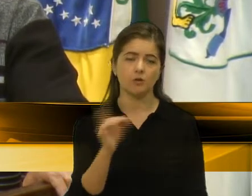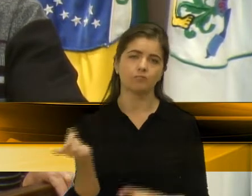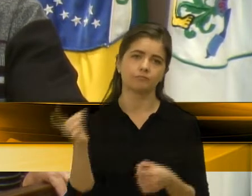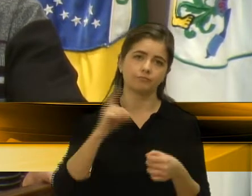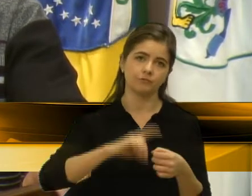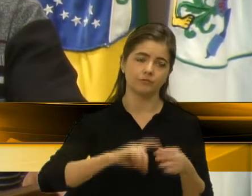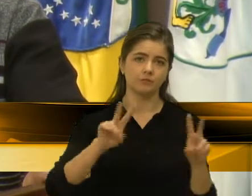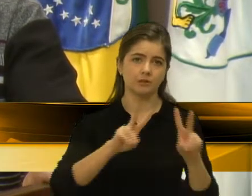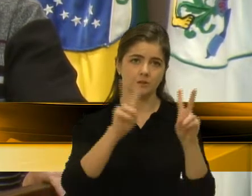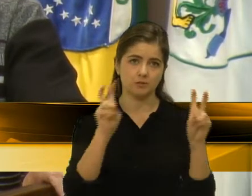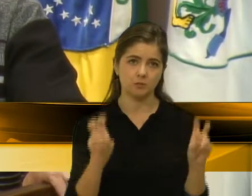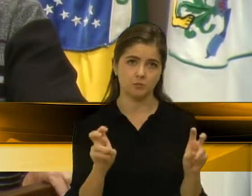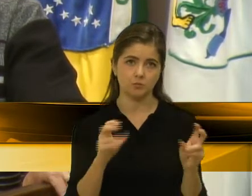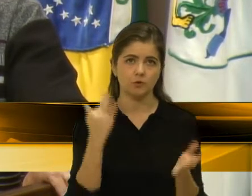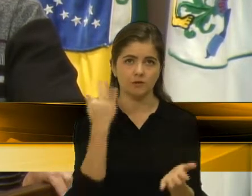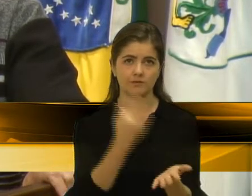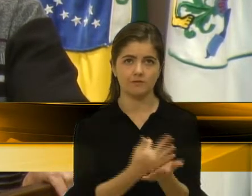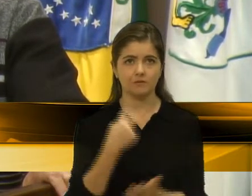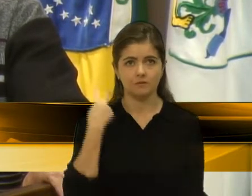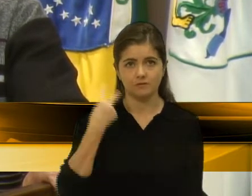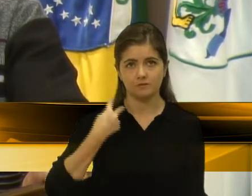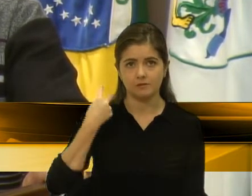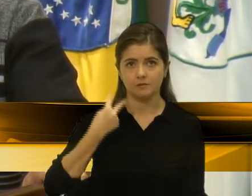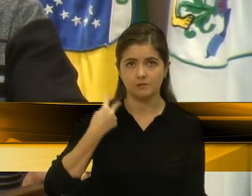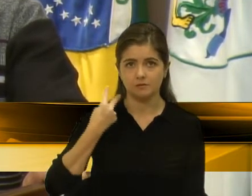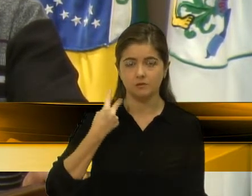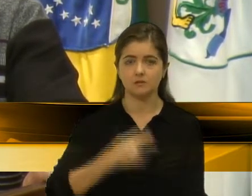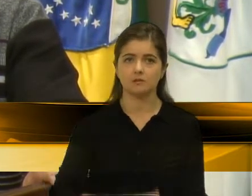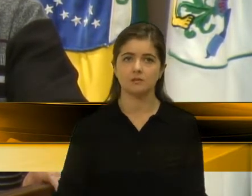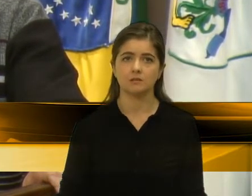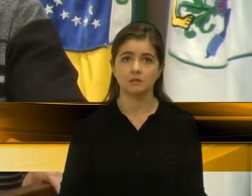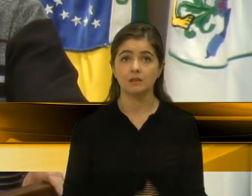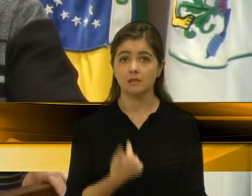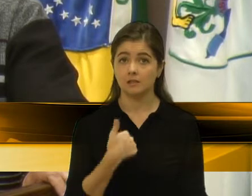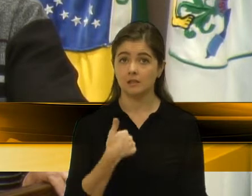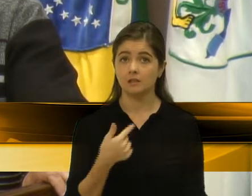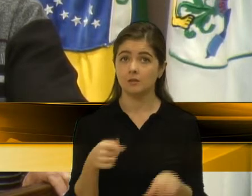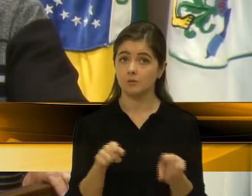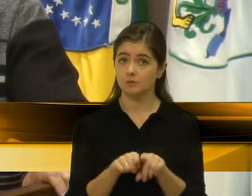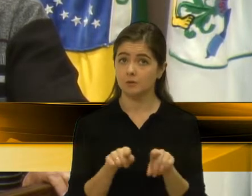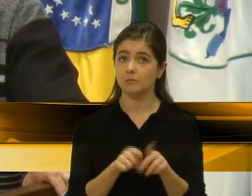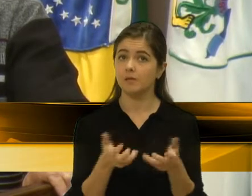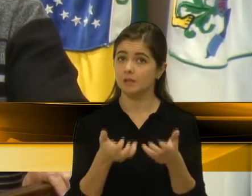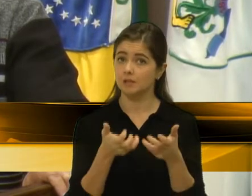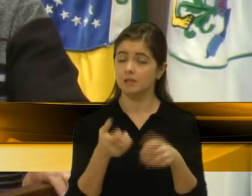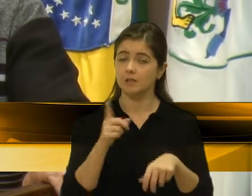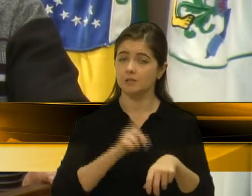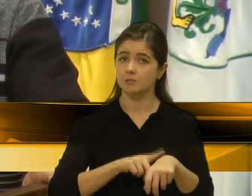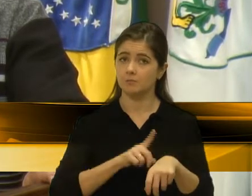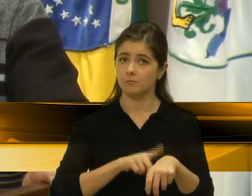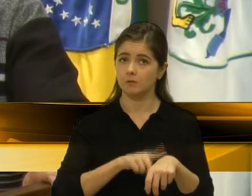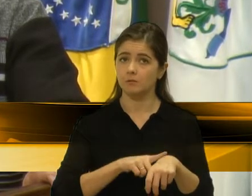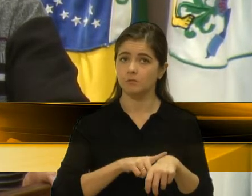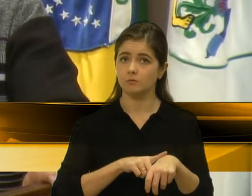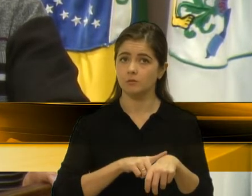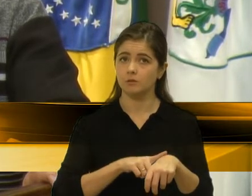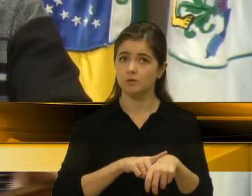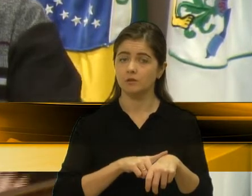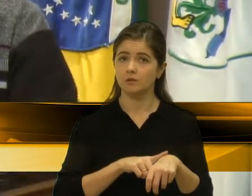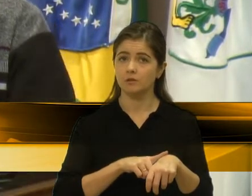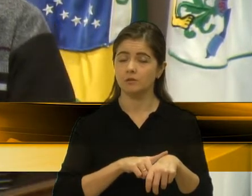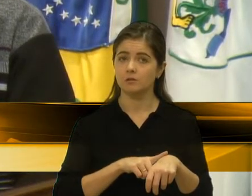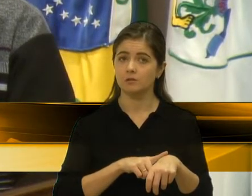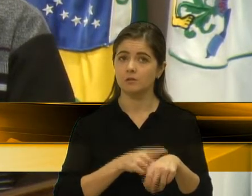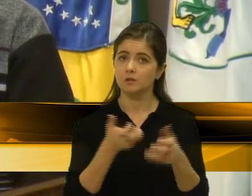um pouco dessa questão da ausência dos vereadores, eu fui um dos que também gostaria, naquele dia, me posicionei a